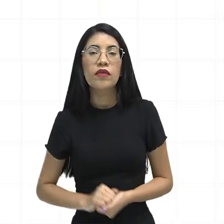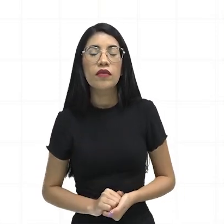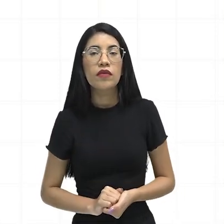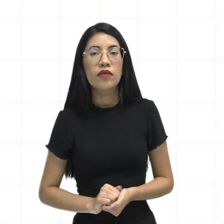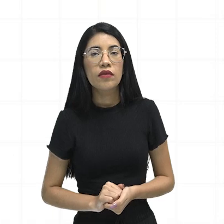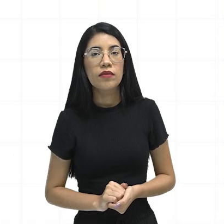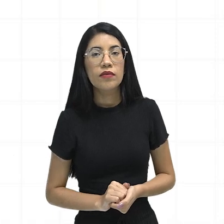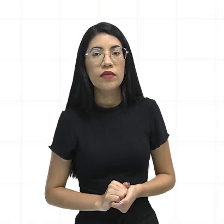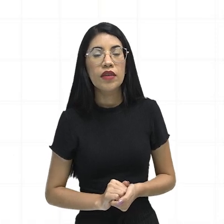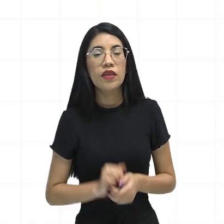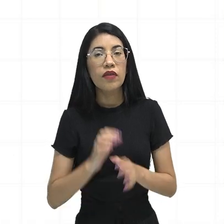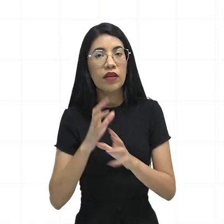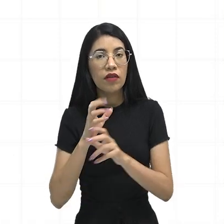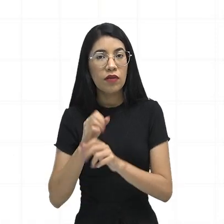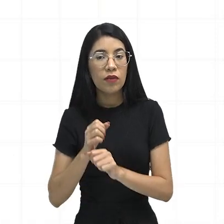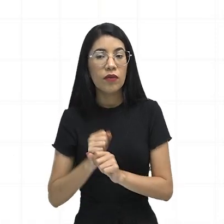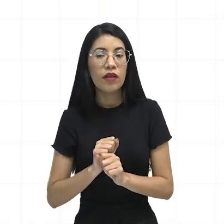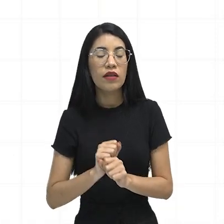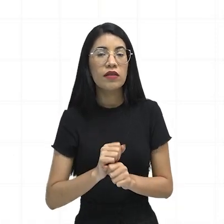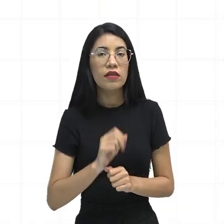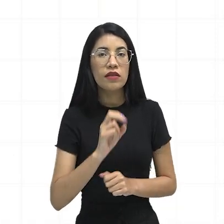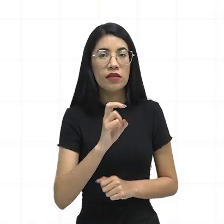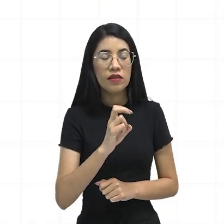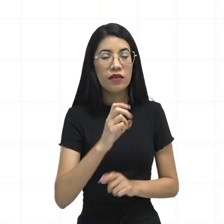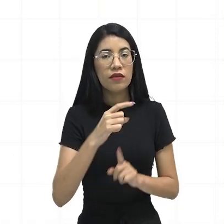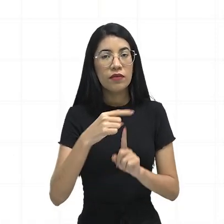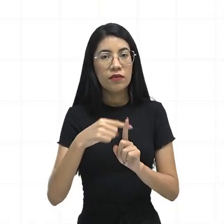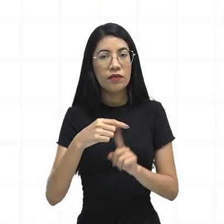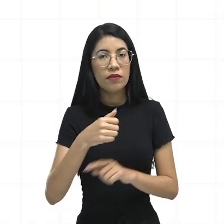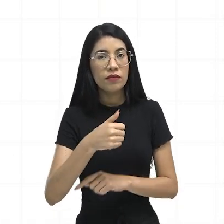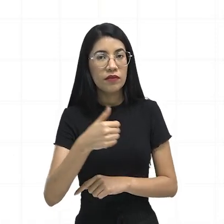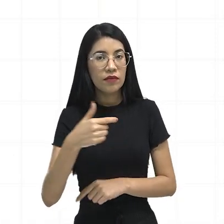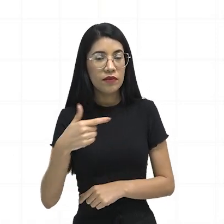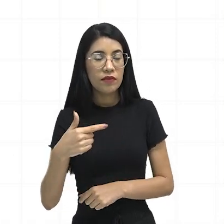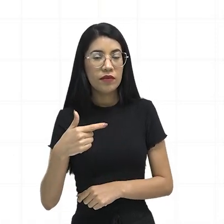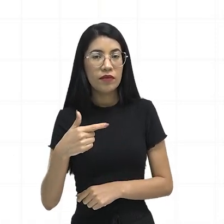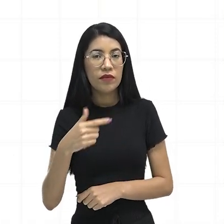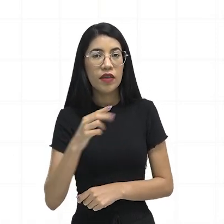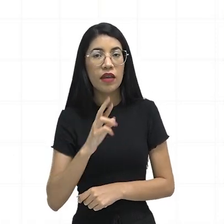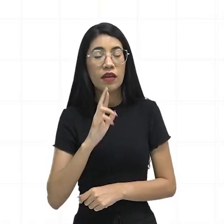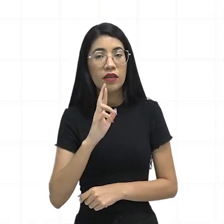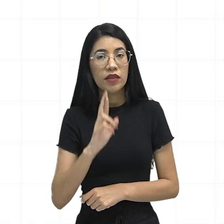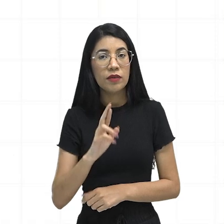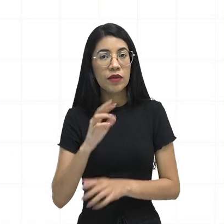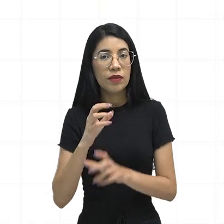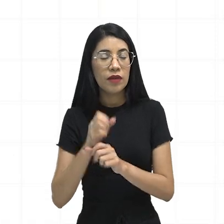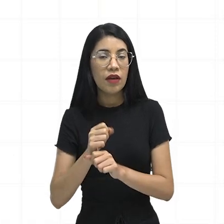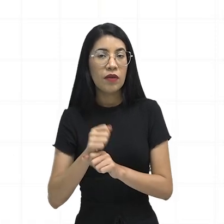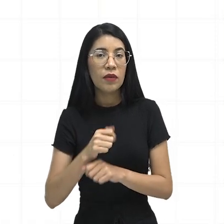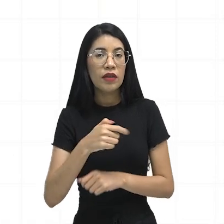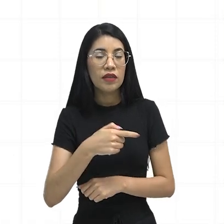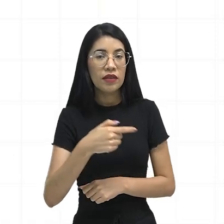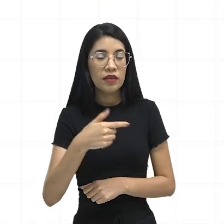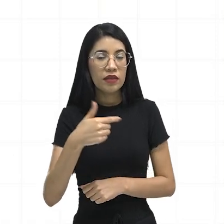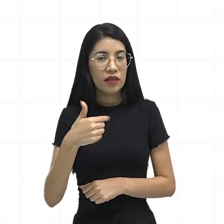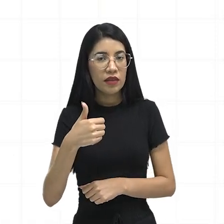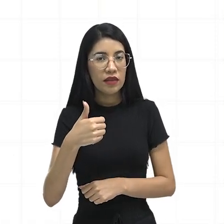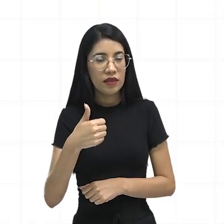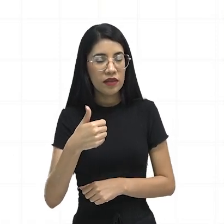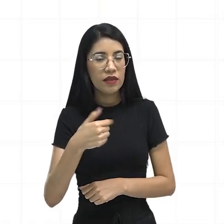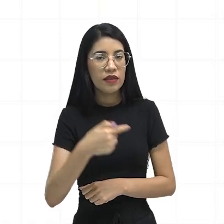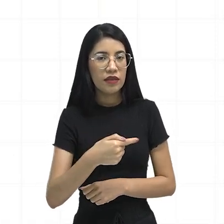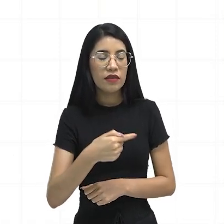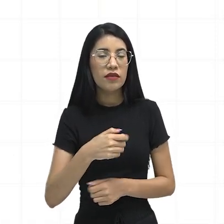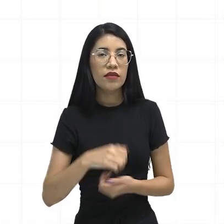vamos realizar a soma aqui em cima. Ó. 5 mais 12, o resultado é 17. Ou seja,